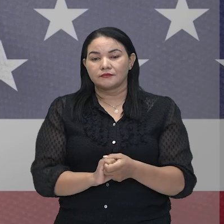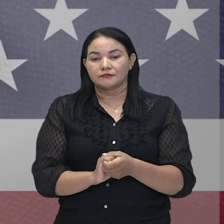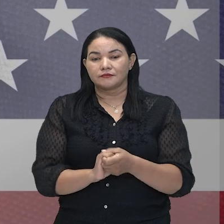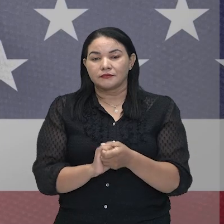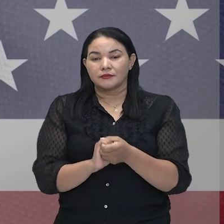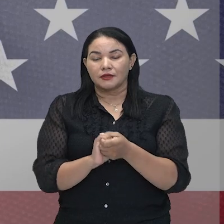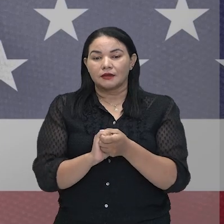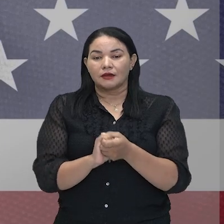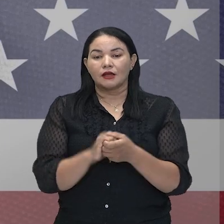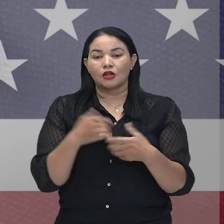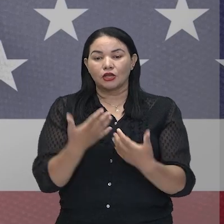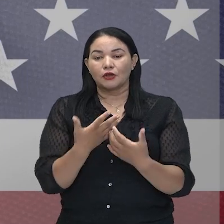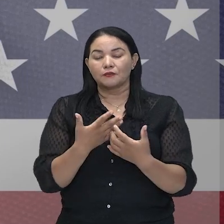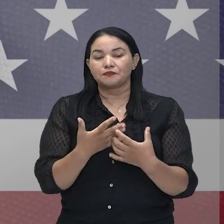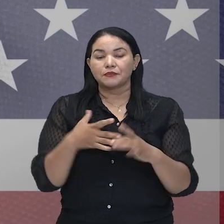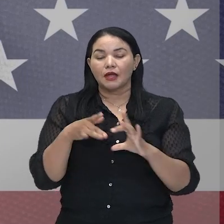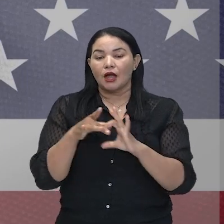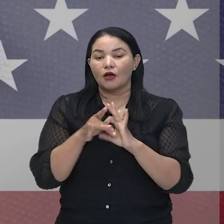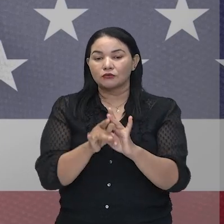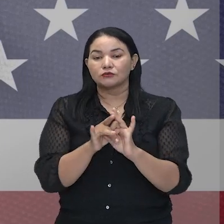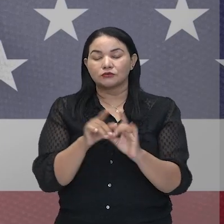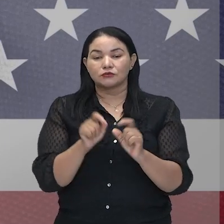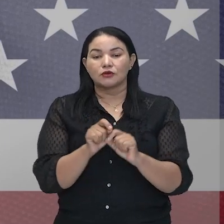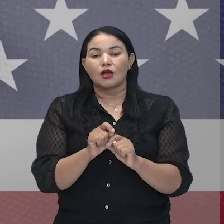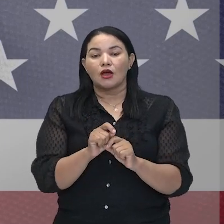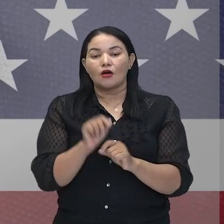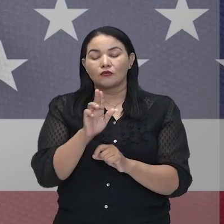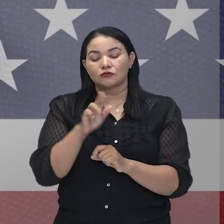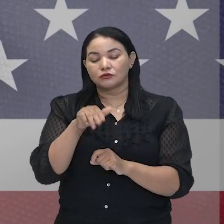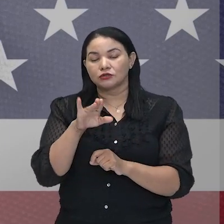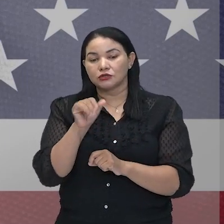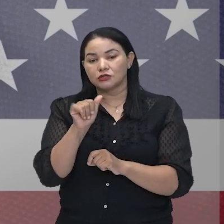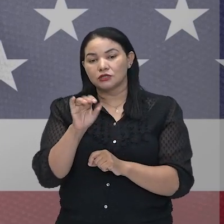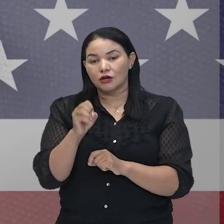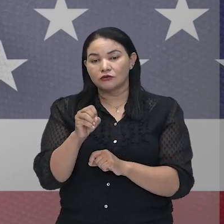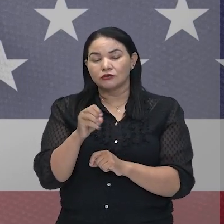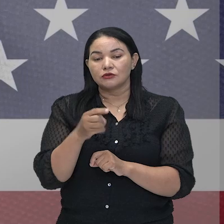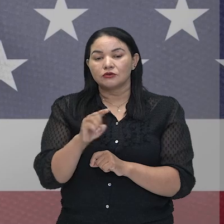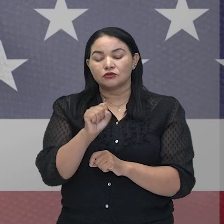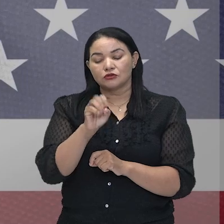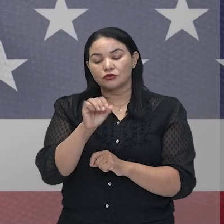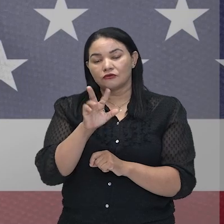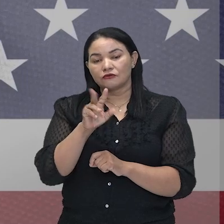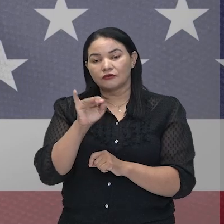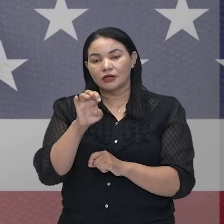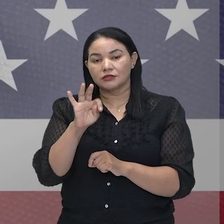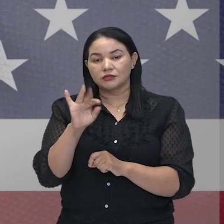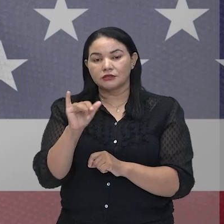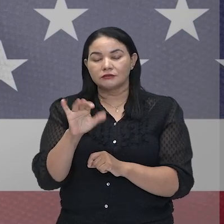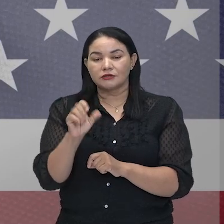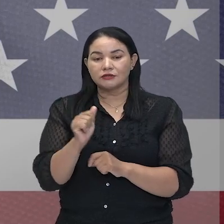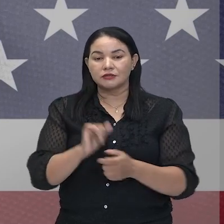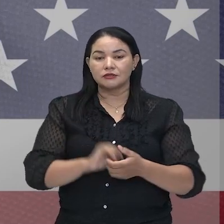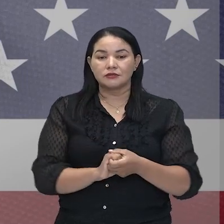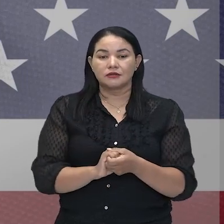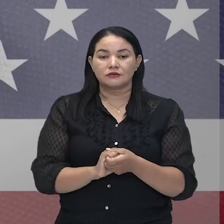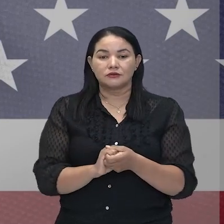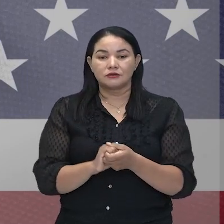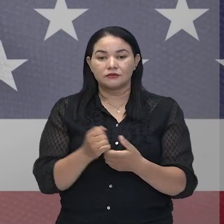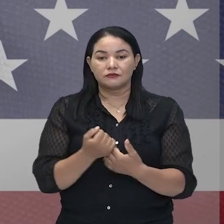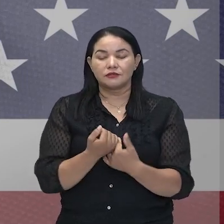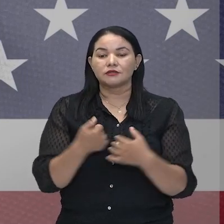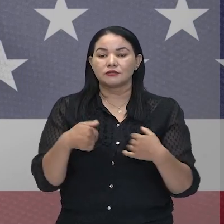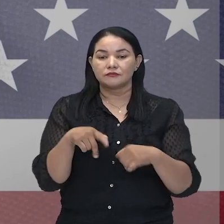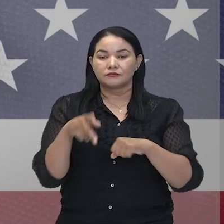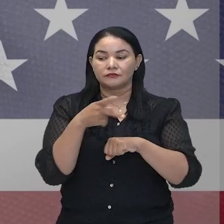União Soviética, aonde eu vou fazer também a mesma coisa, colocar, né, em prática valores para os